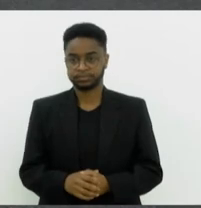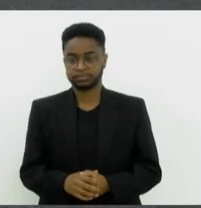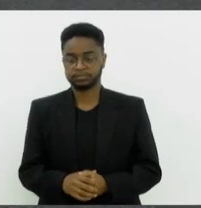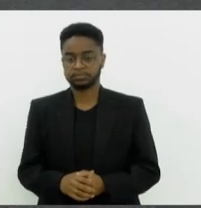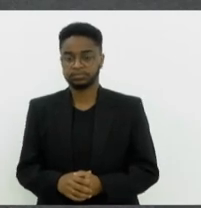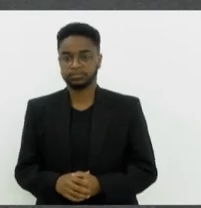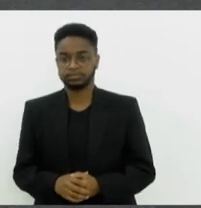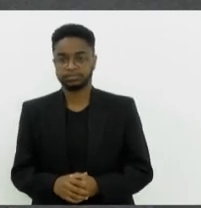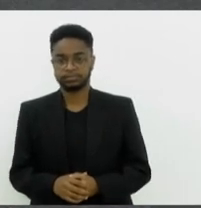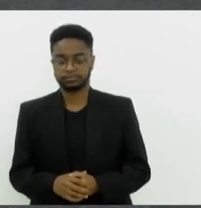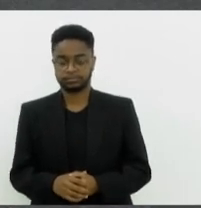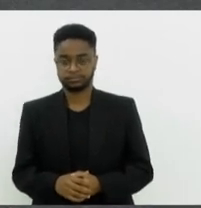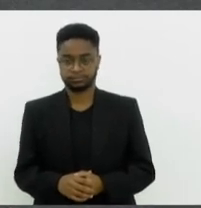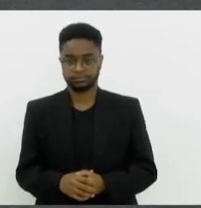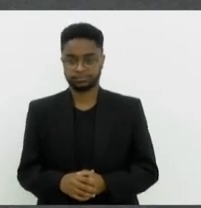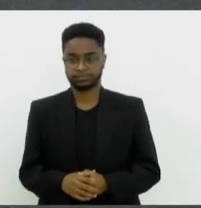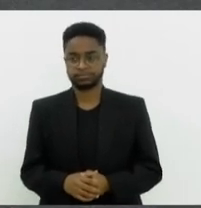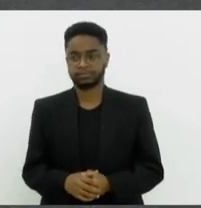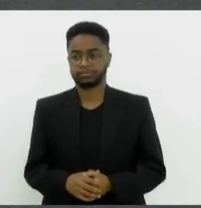Vamos lá.